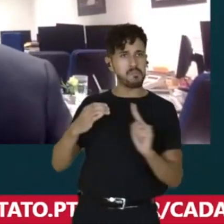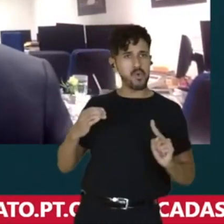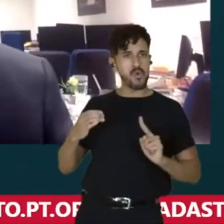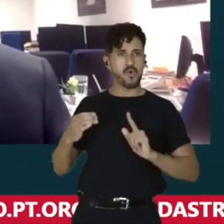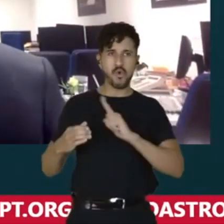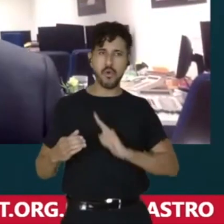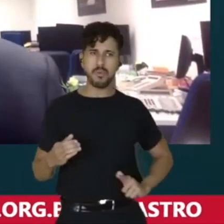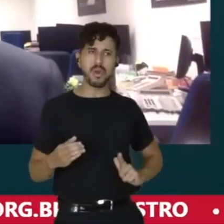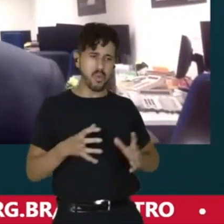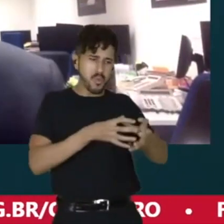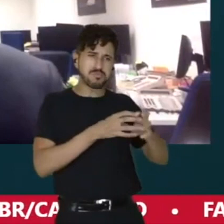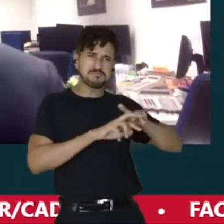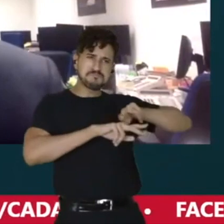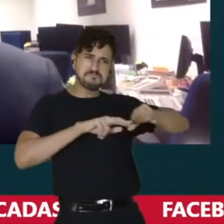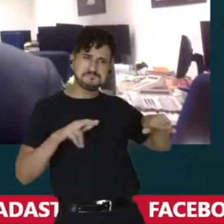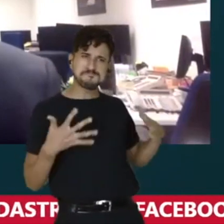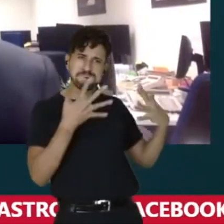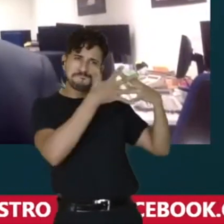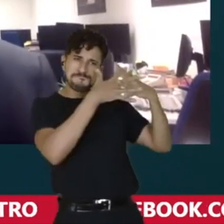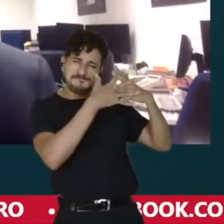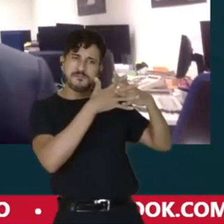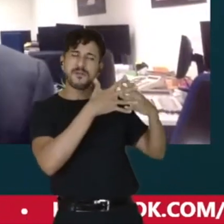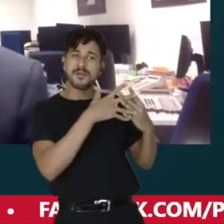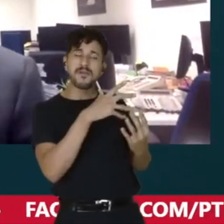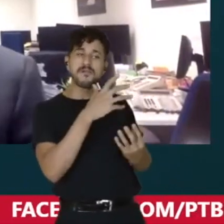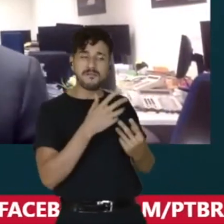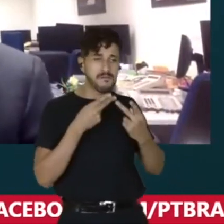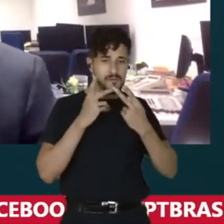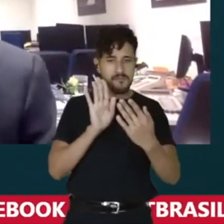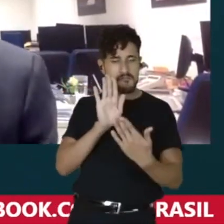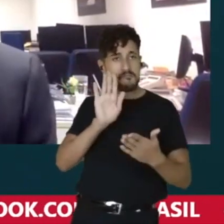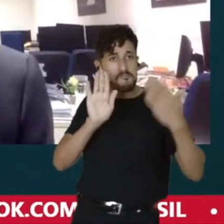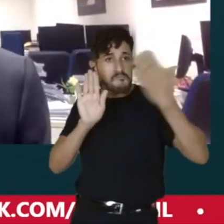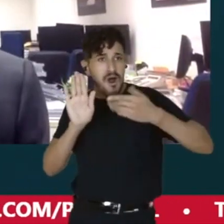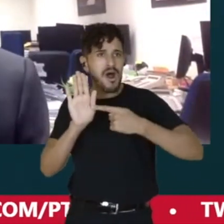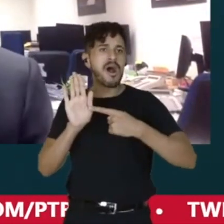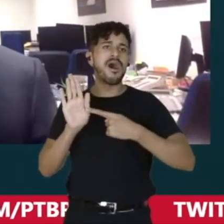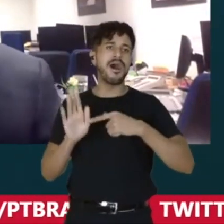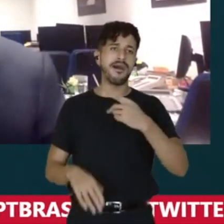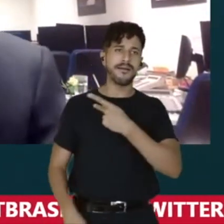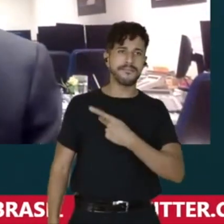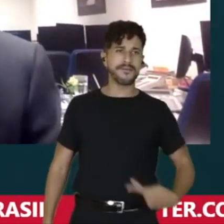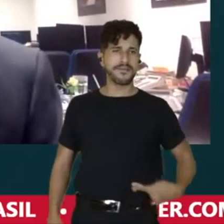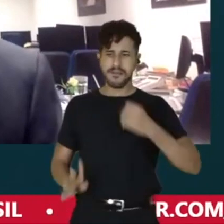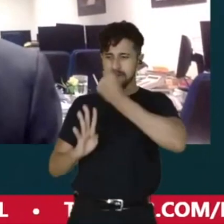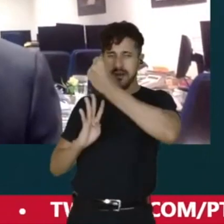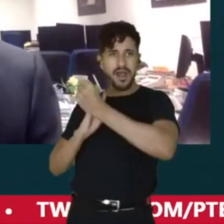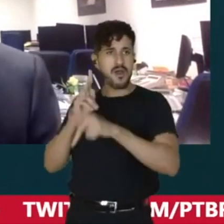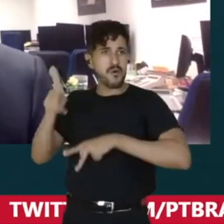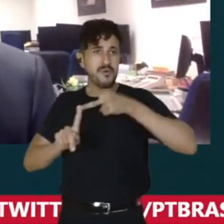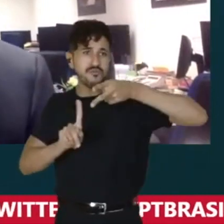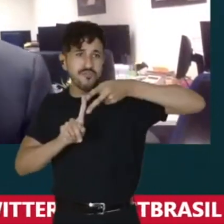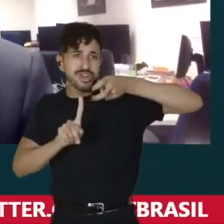complexo, coletivo, estabelecendo que o presidente é sim um exterminador de povos indígenas, ele é sim um